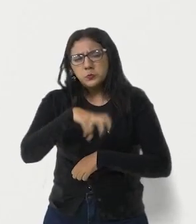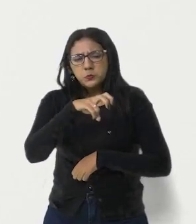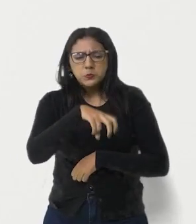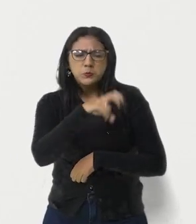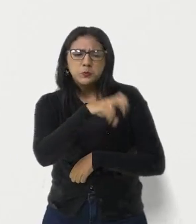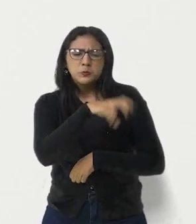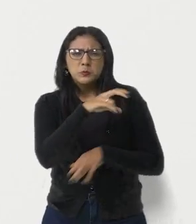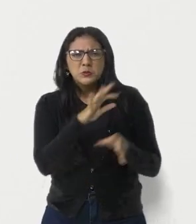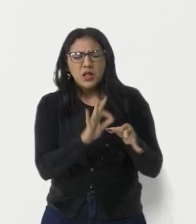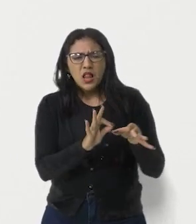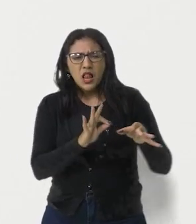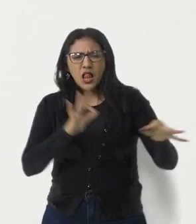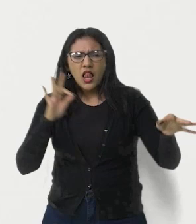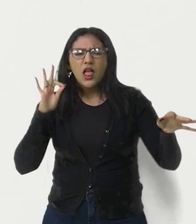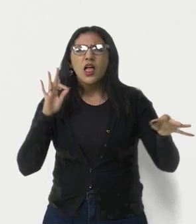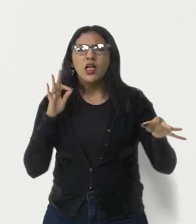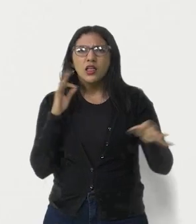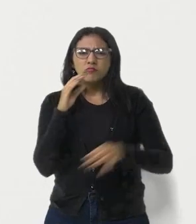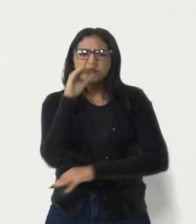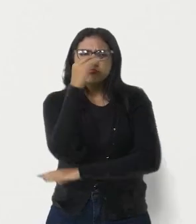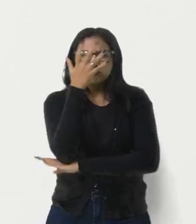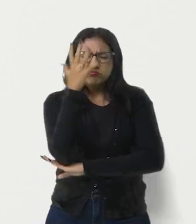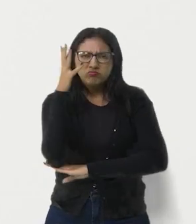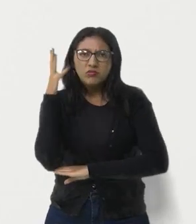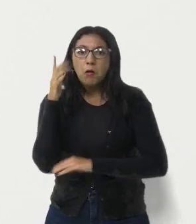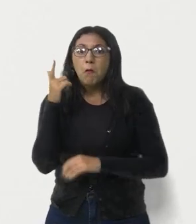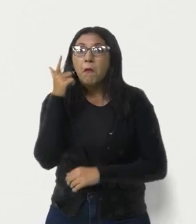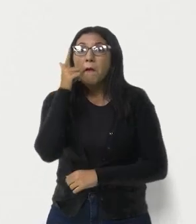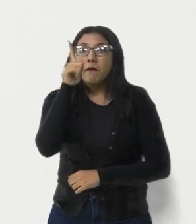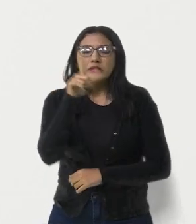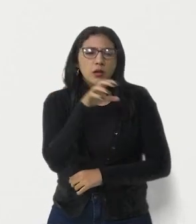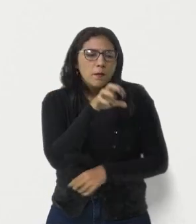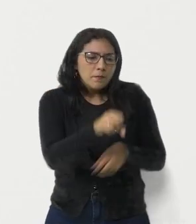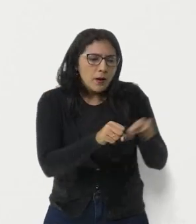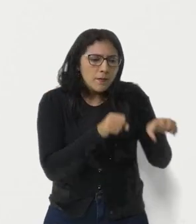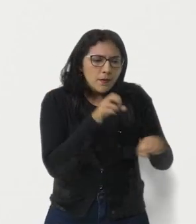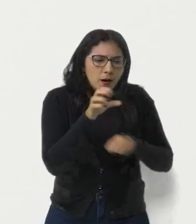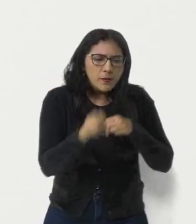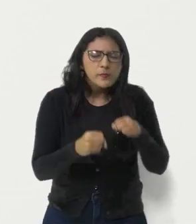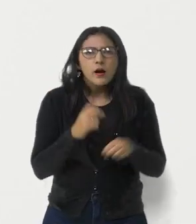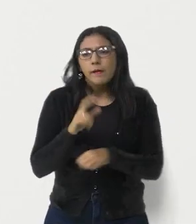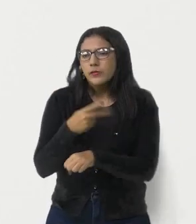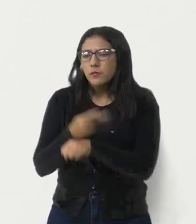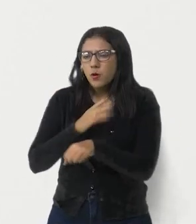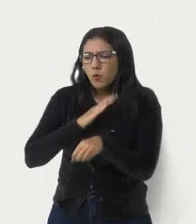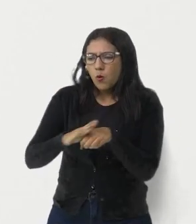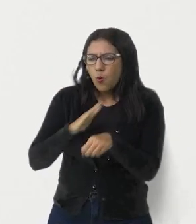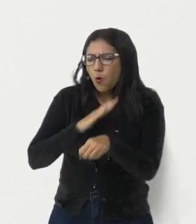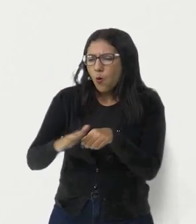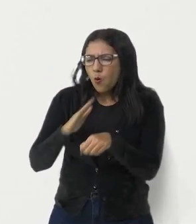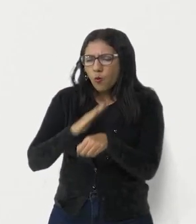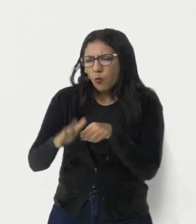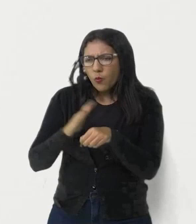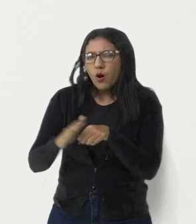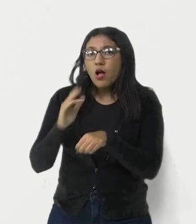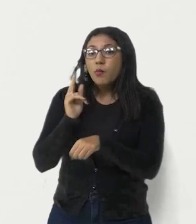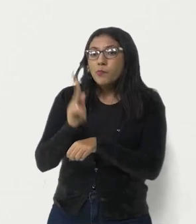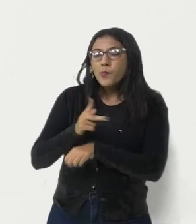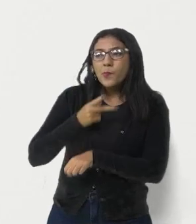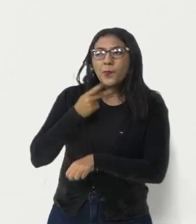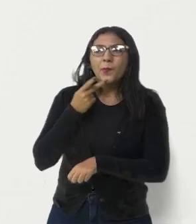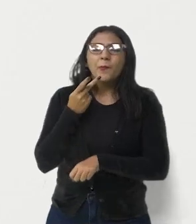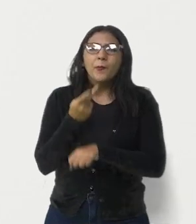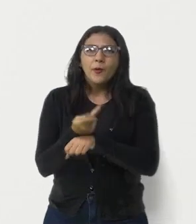caminhadas dentro da floresta para poder conseguir coletar todos esses frutos e depois quebrar a castanha para depois